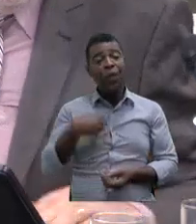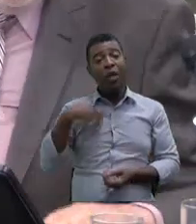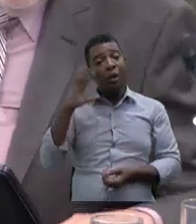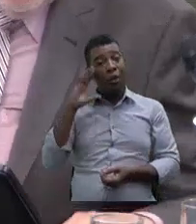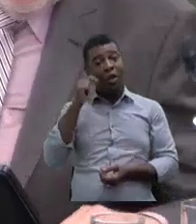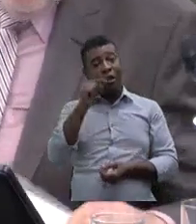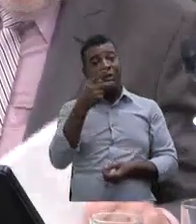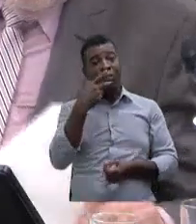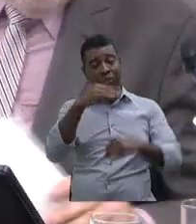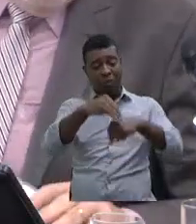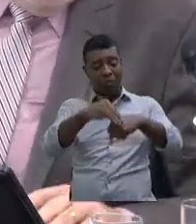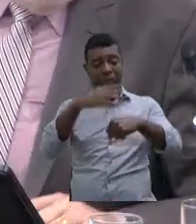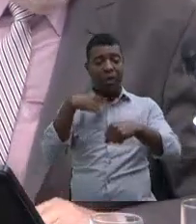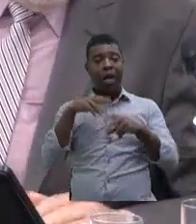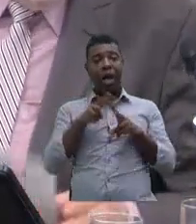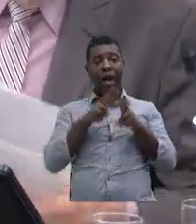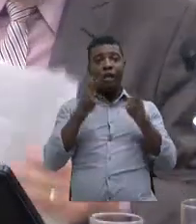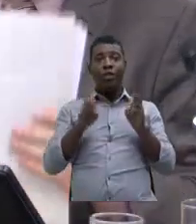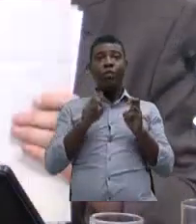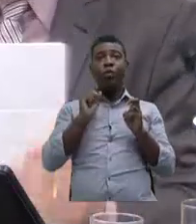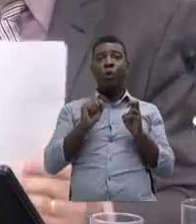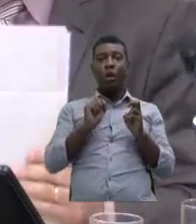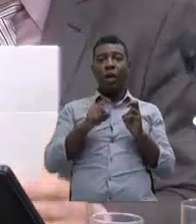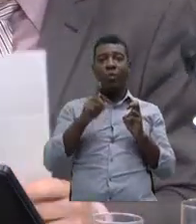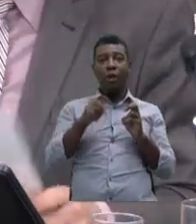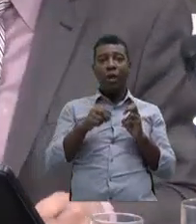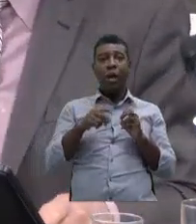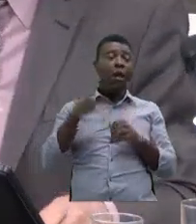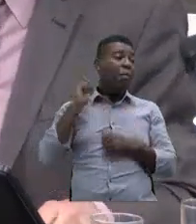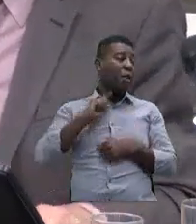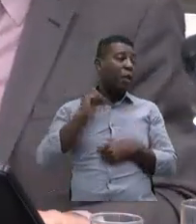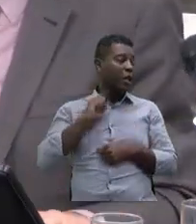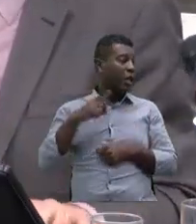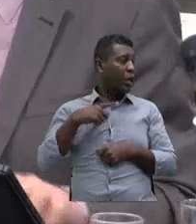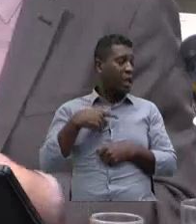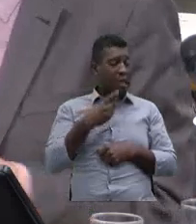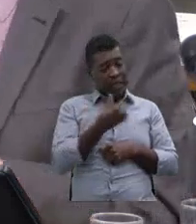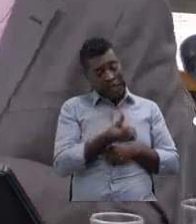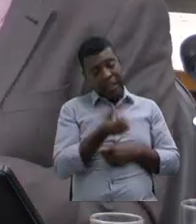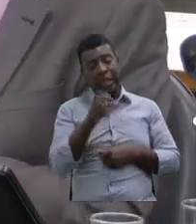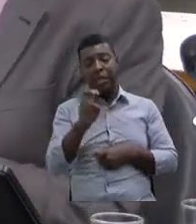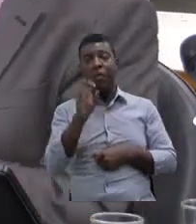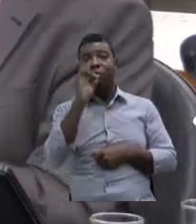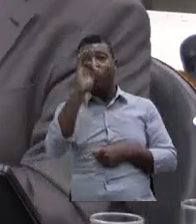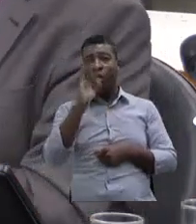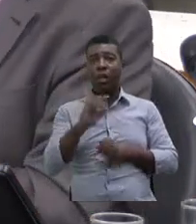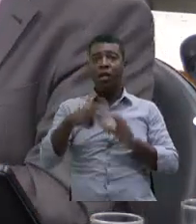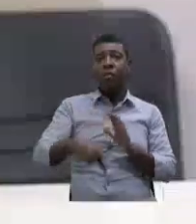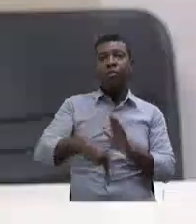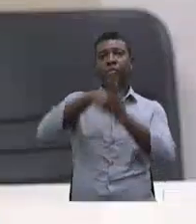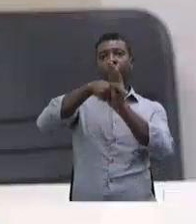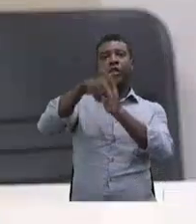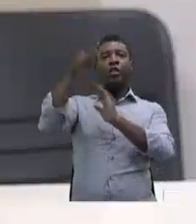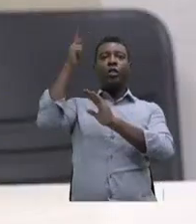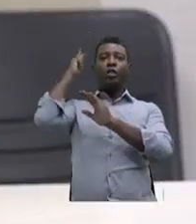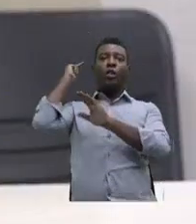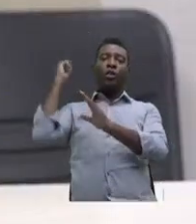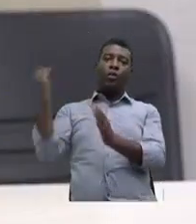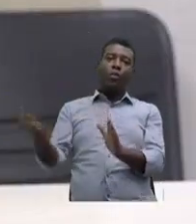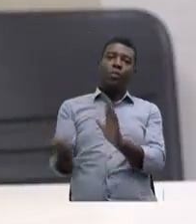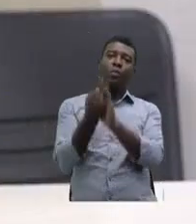Minas Gerais ele tem 62% do patrimônio histórico tombado do Brasil. Né? Esses são os